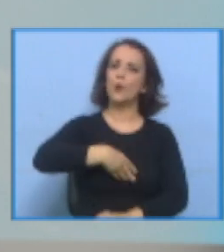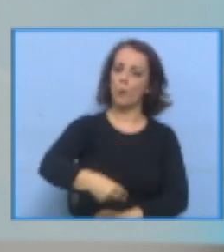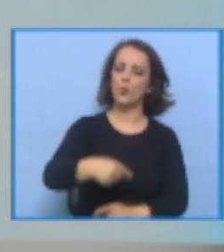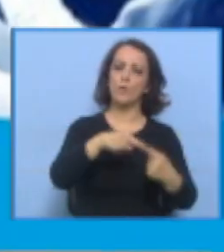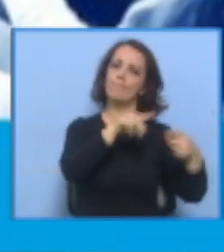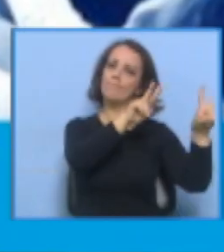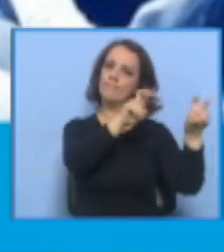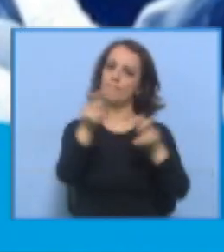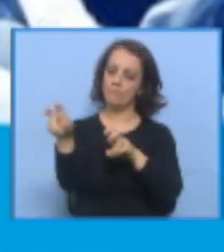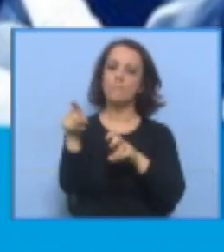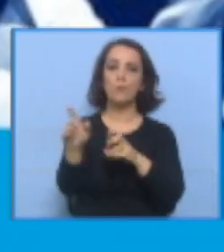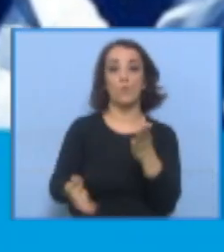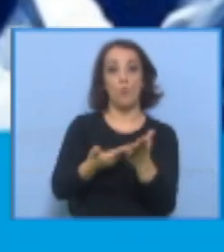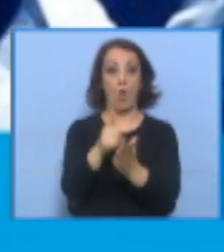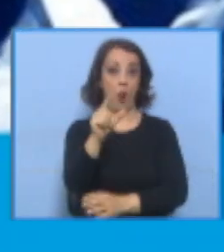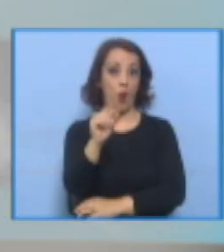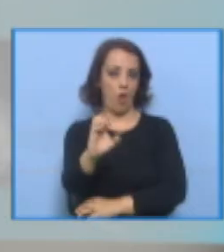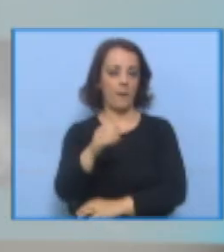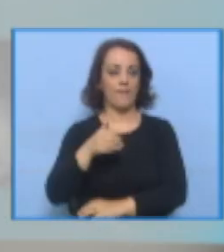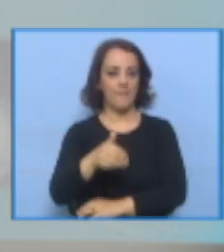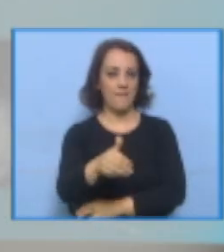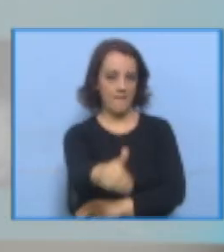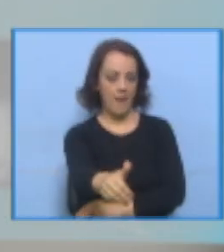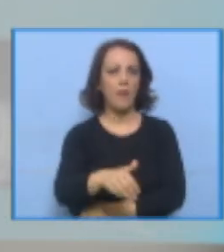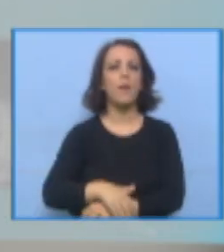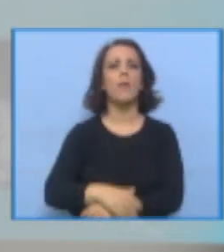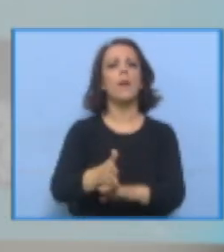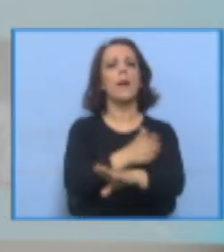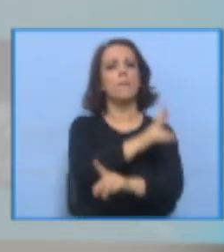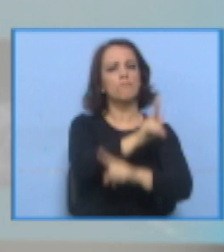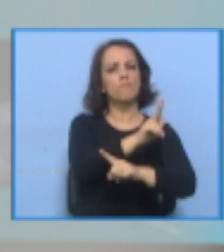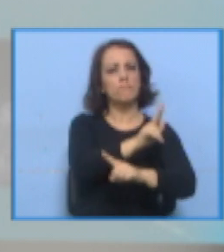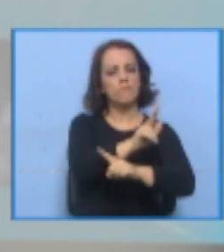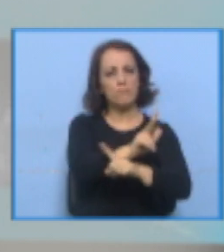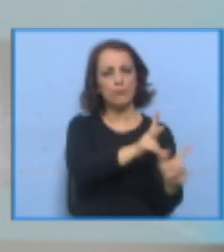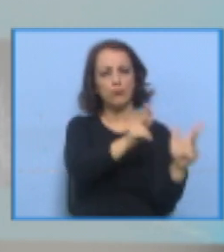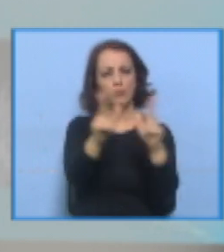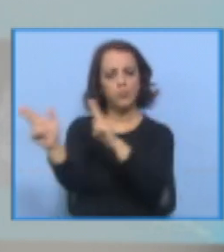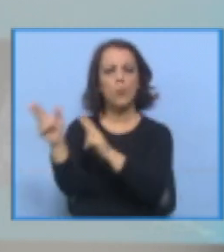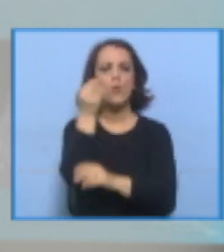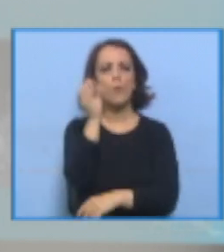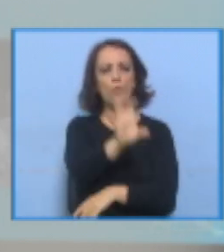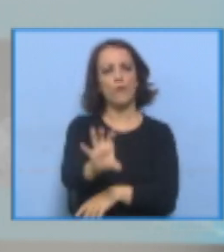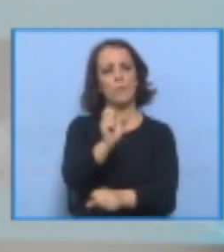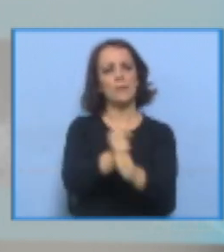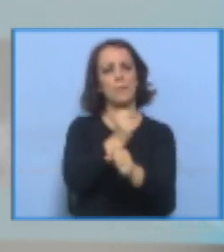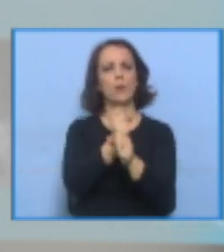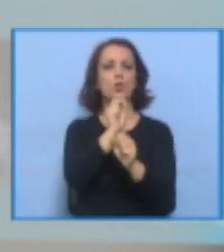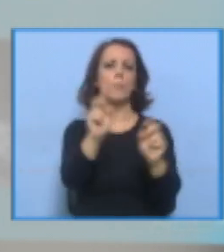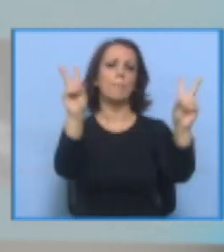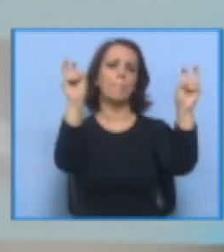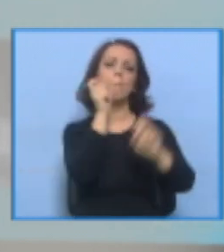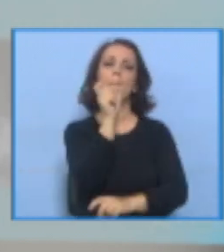que o coordenador da LOC vai apresentar daqui a pouco, depois de uma reportagem sobre novas formas de trabalho determinadas por